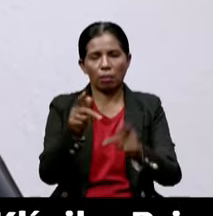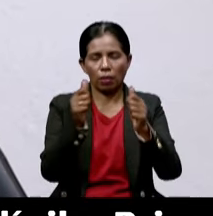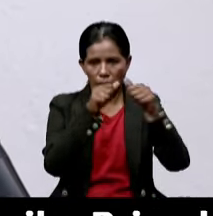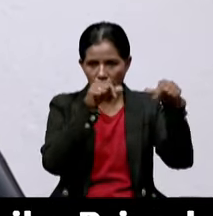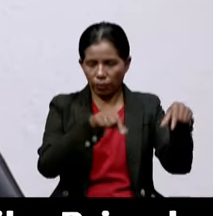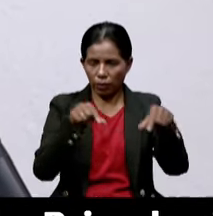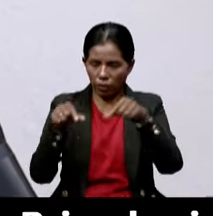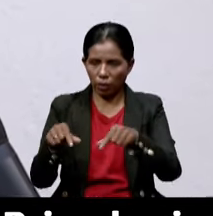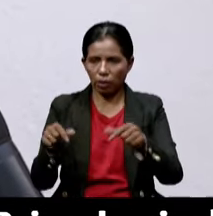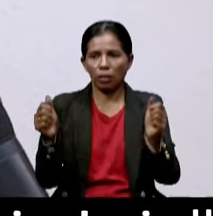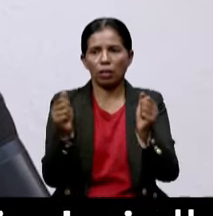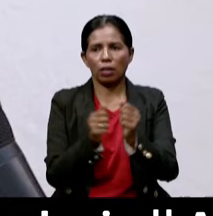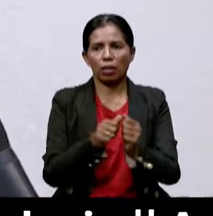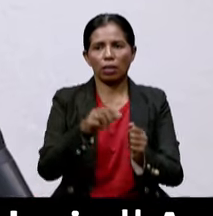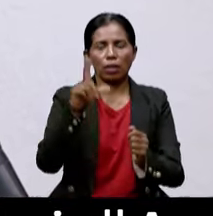deficiência, nomos ema ho